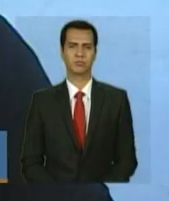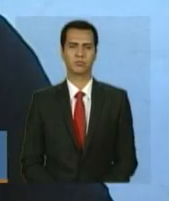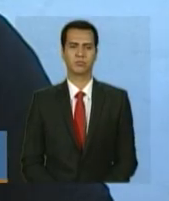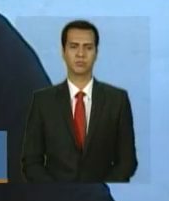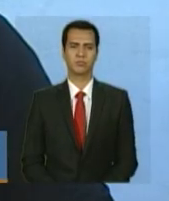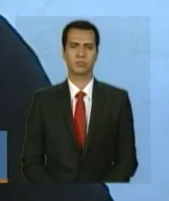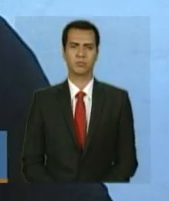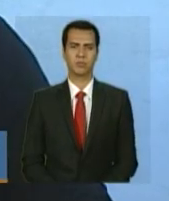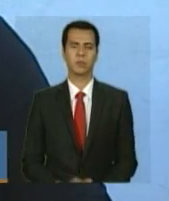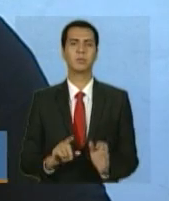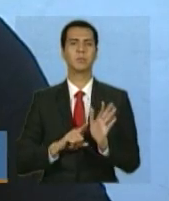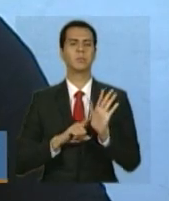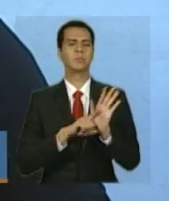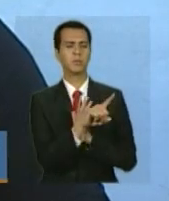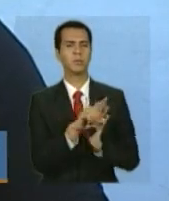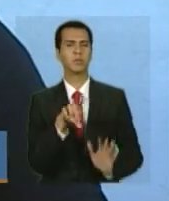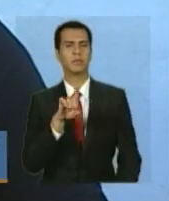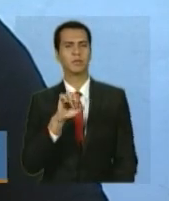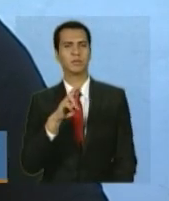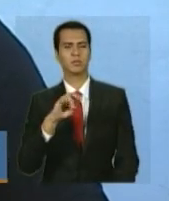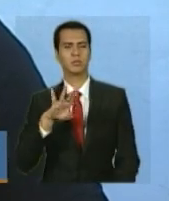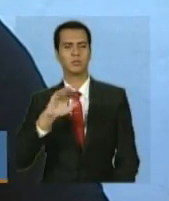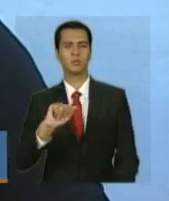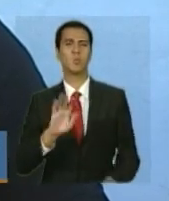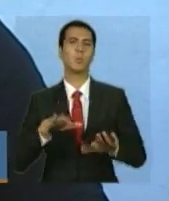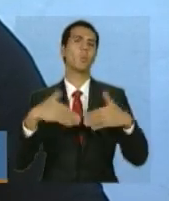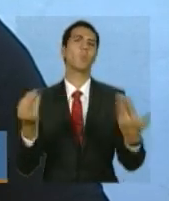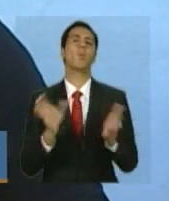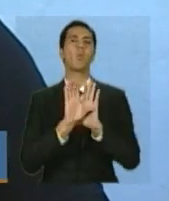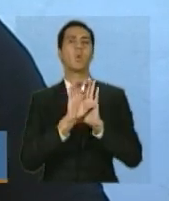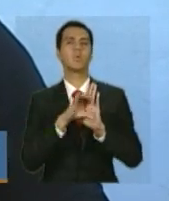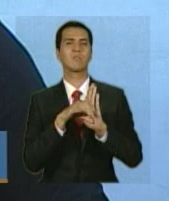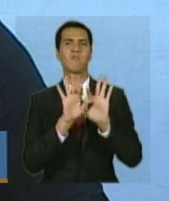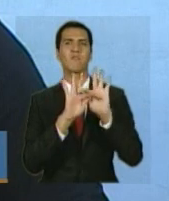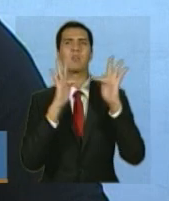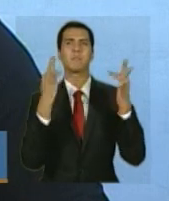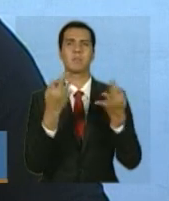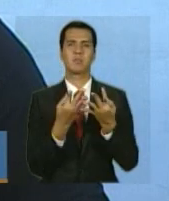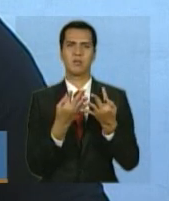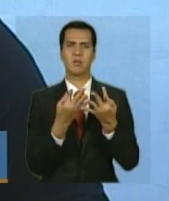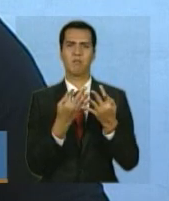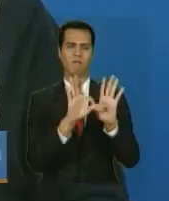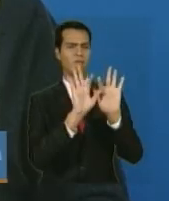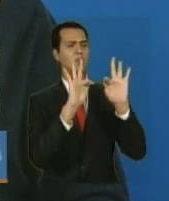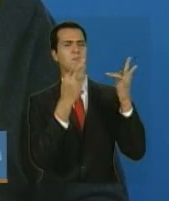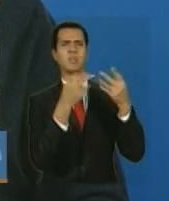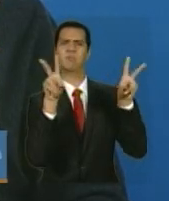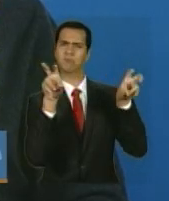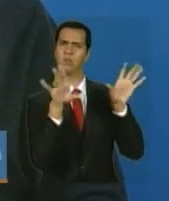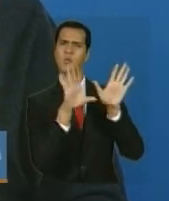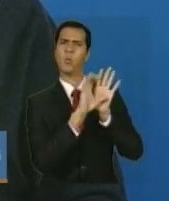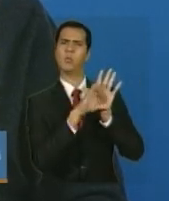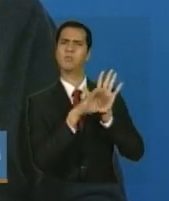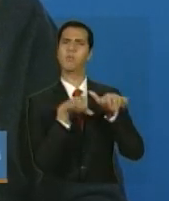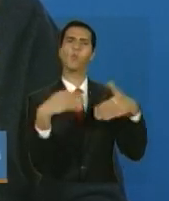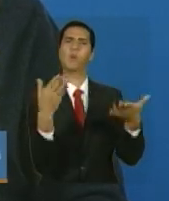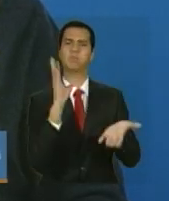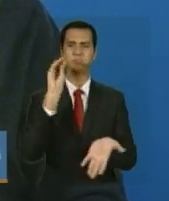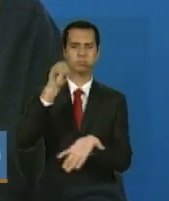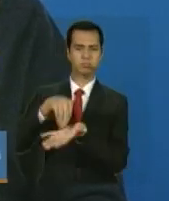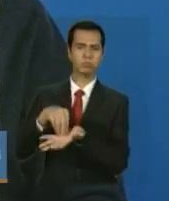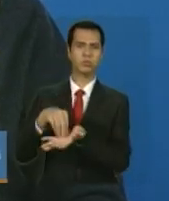Deuscreide, qual é o conceito de família para o cadastro único? A família é